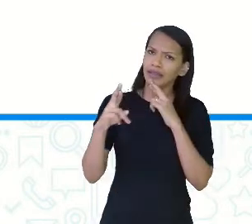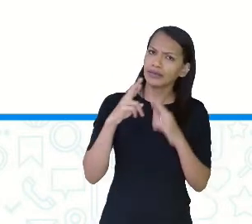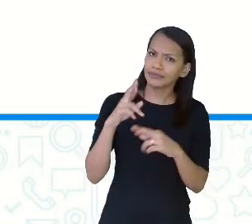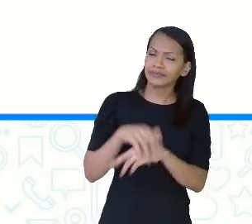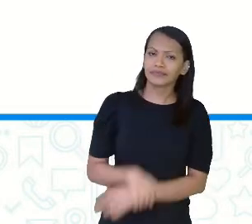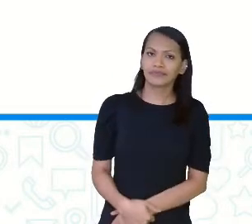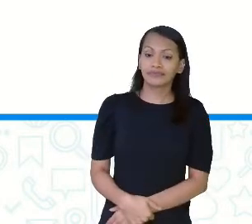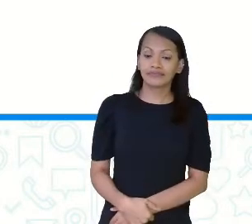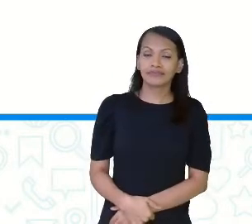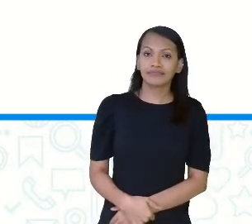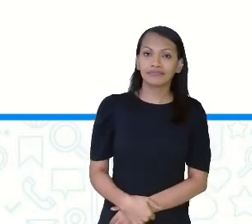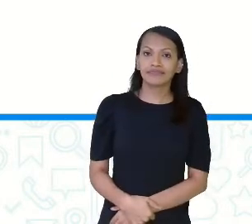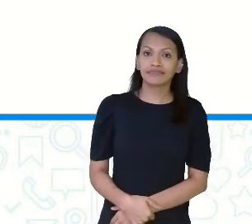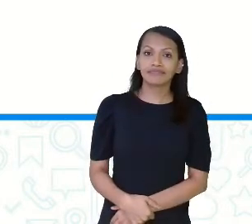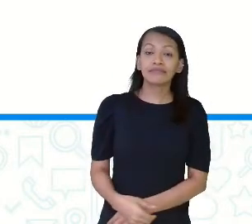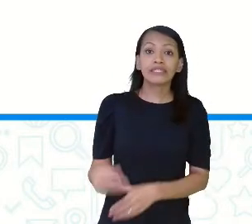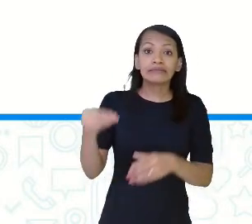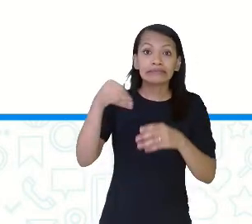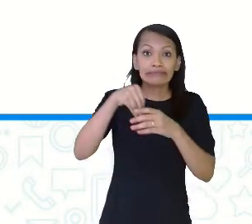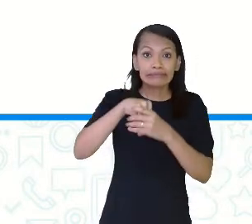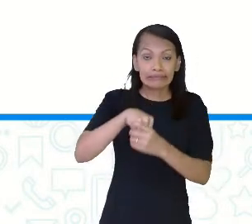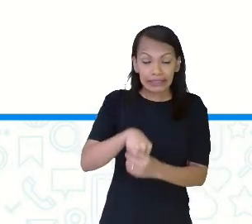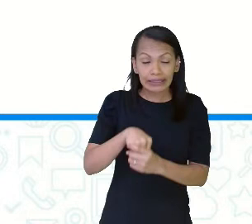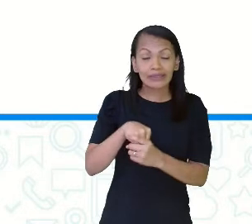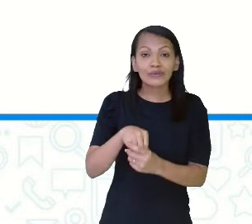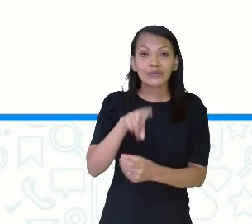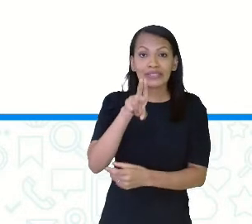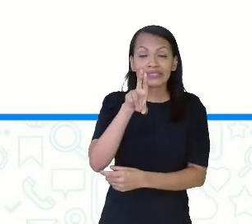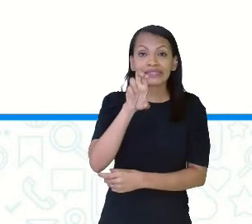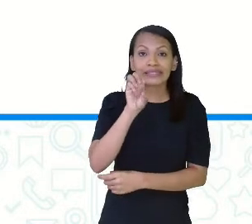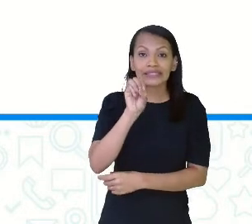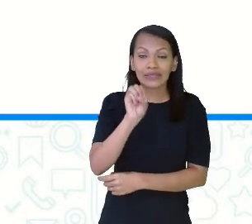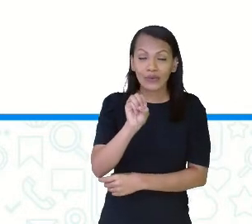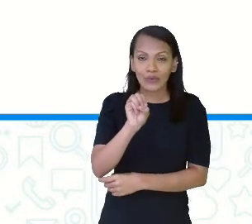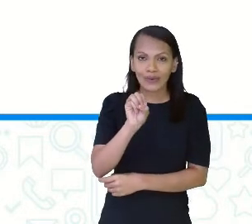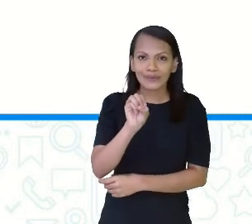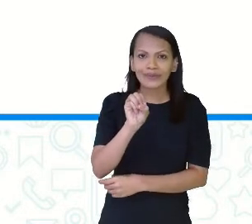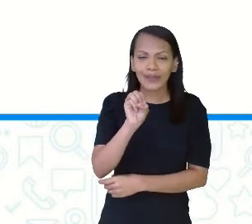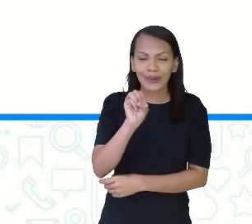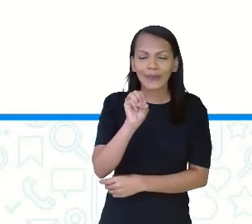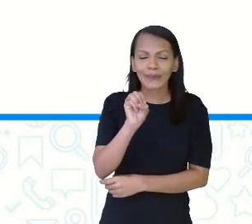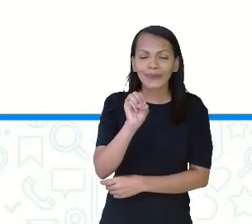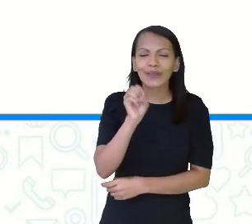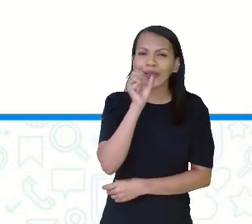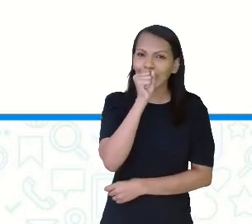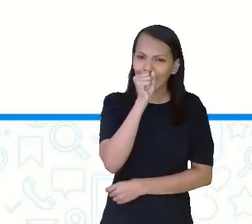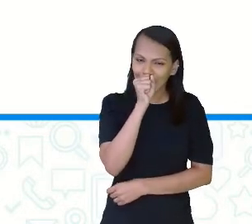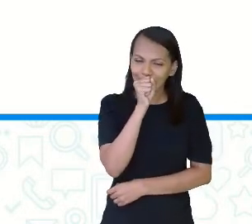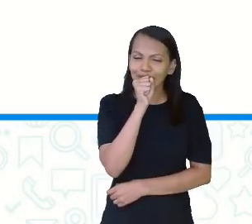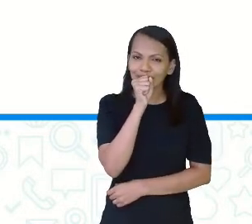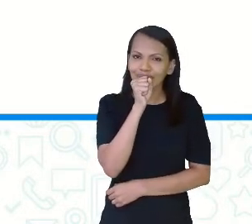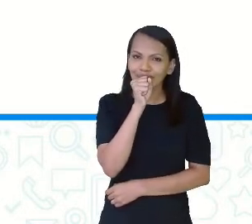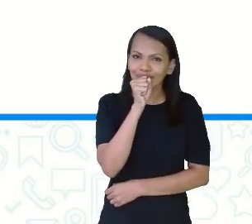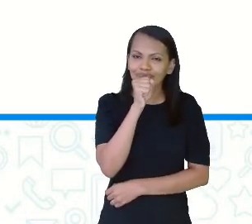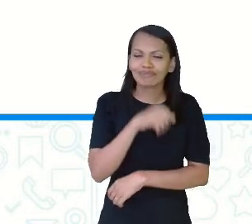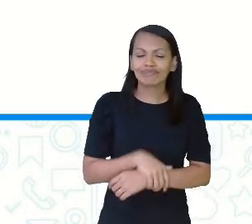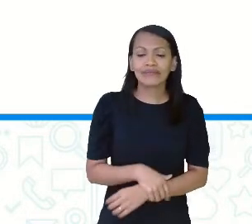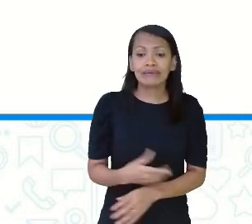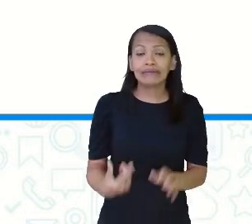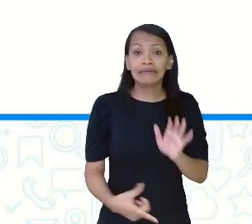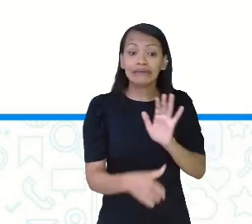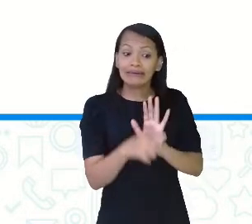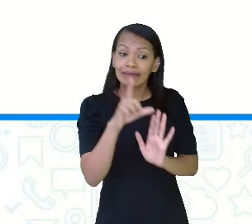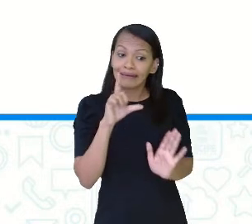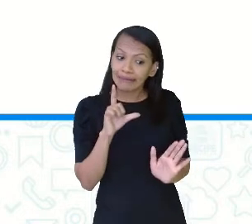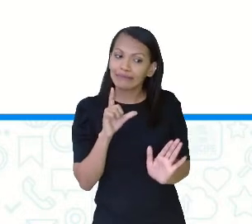tem 50 laranjas e eu tenho 6 caixas. Eu tenho resposta, professora? Tem sim. Antes de dar a resposta